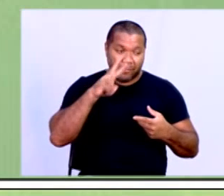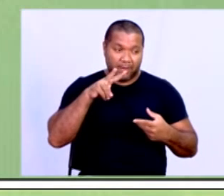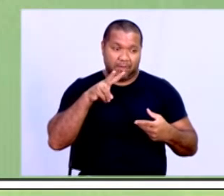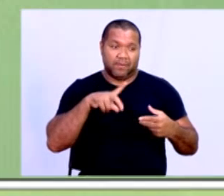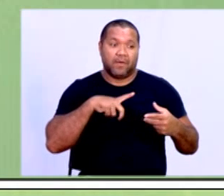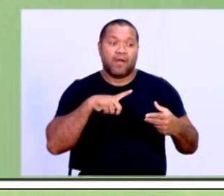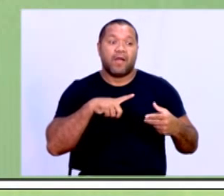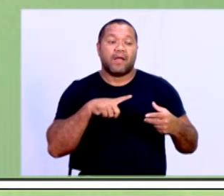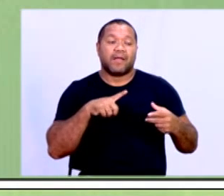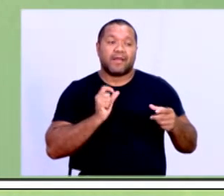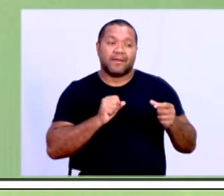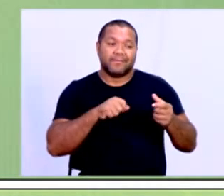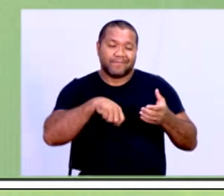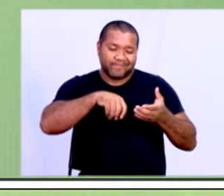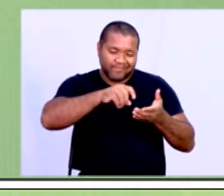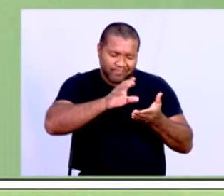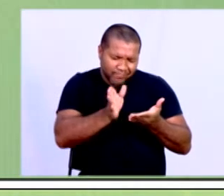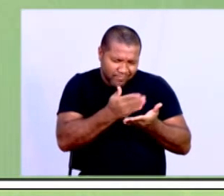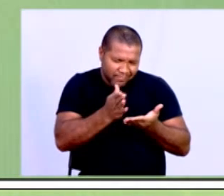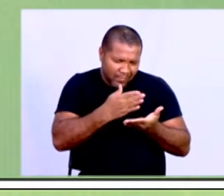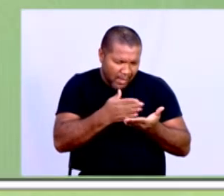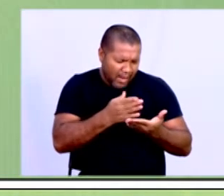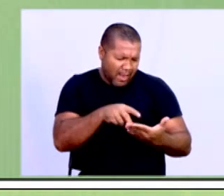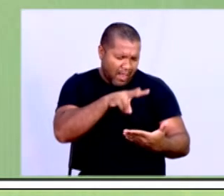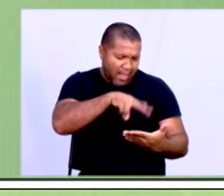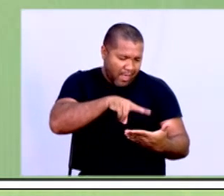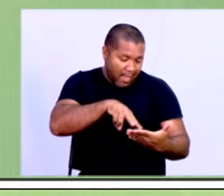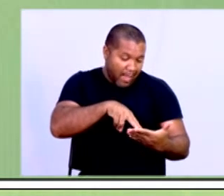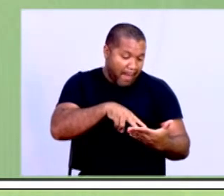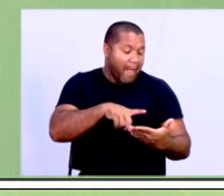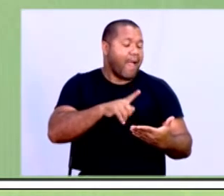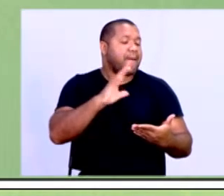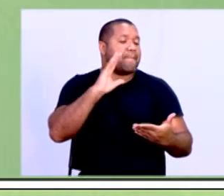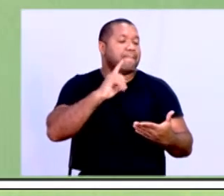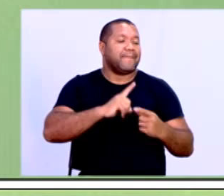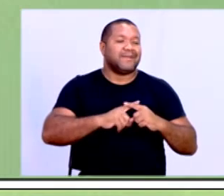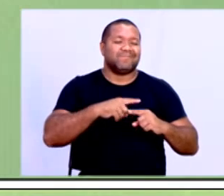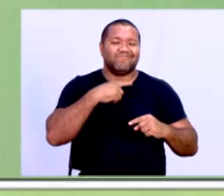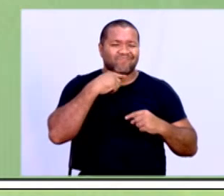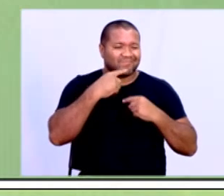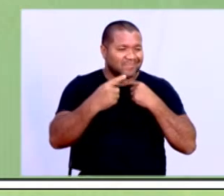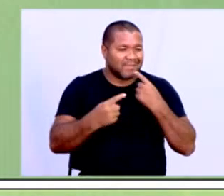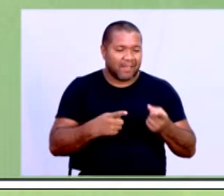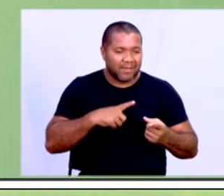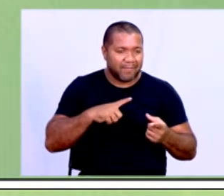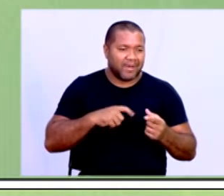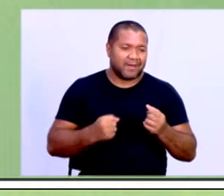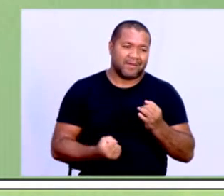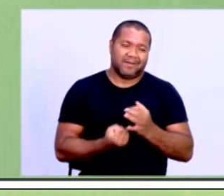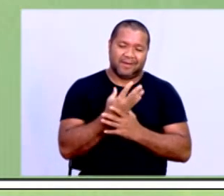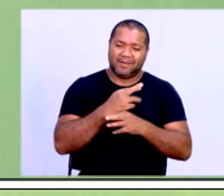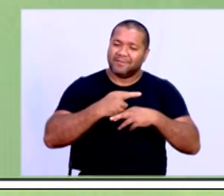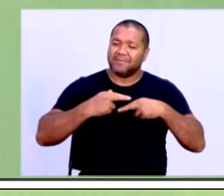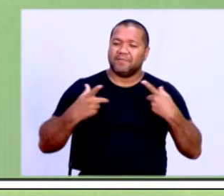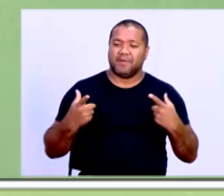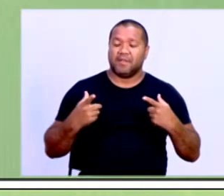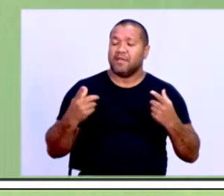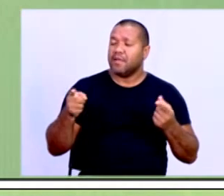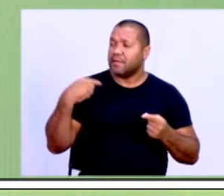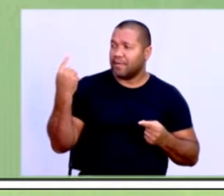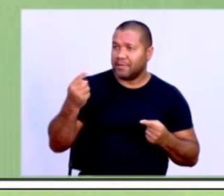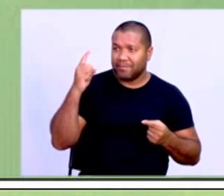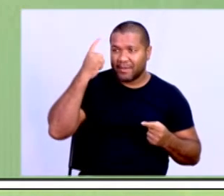a cartilha tradicional, mas eles não conseguiam desenvolver isso muito diferente. Então, eles queriam